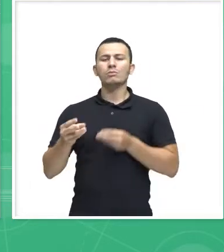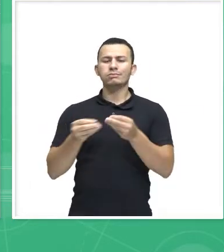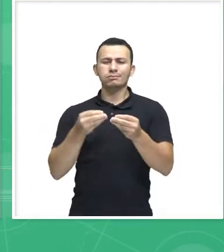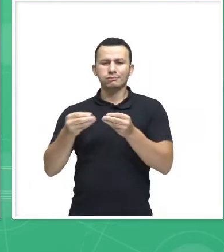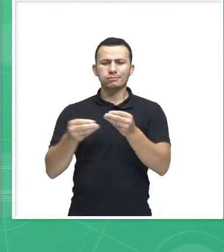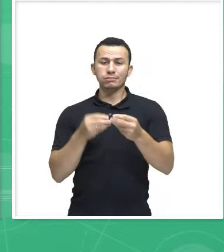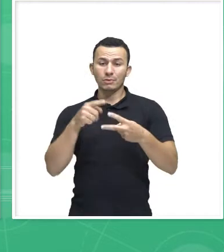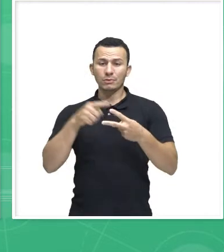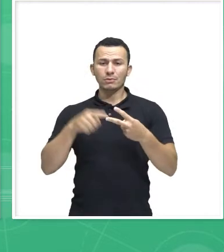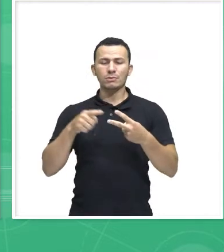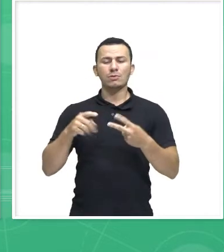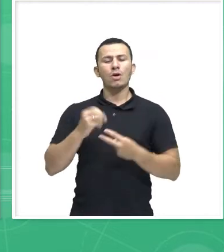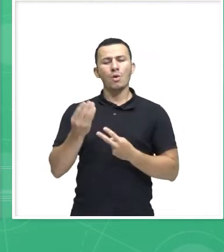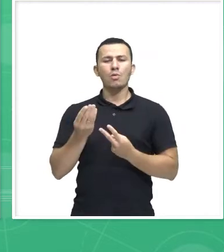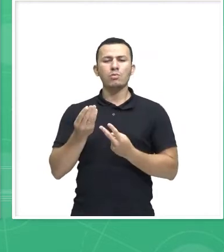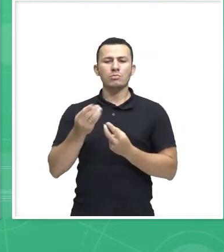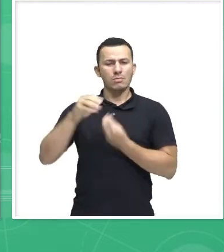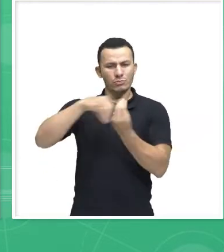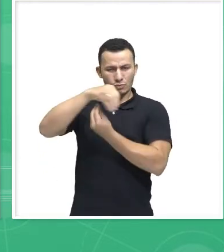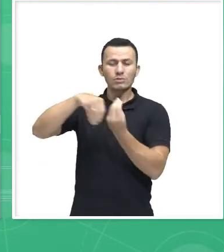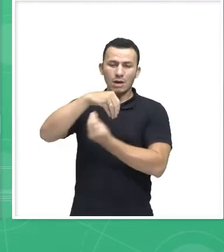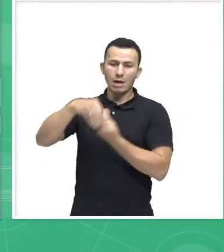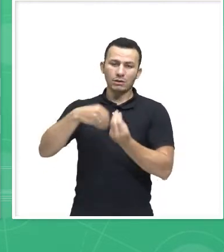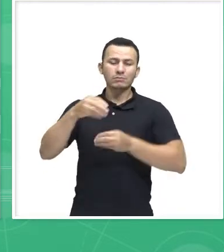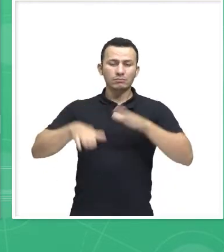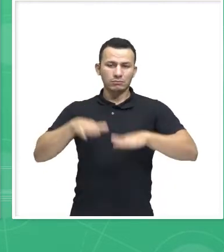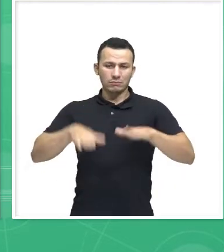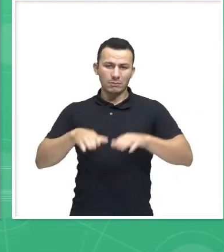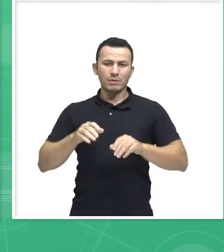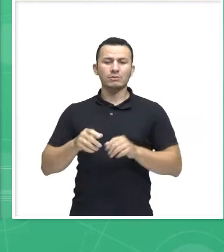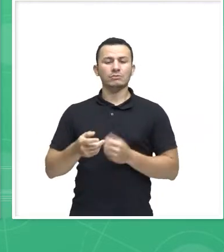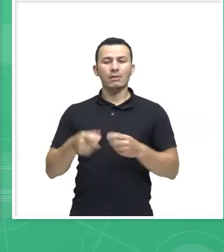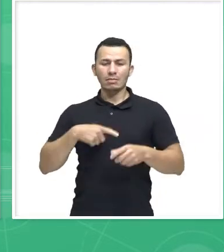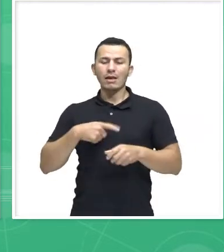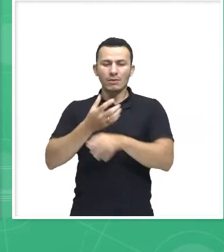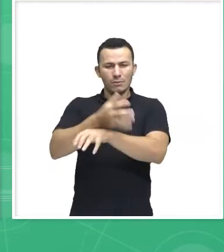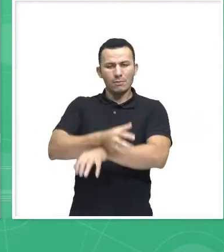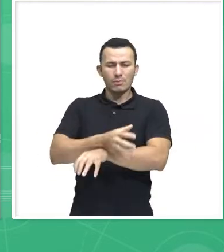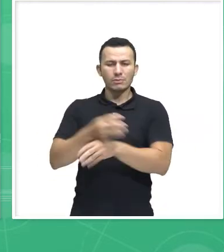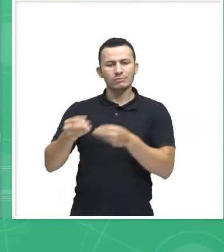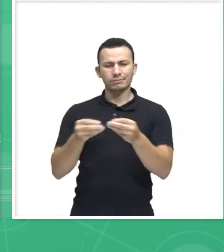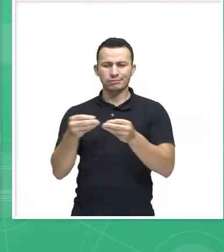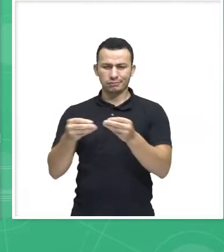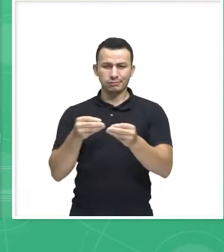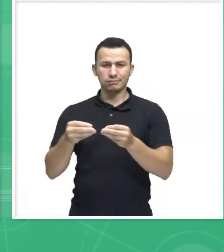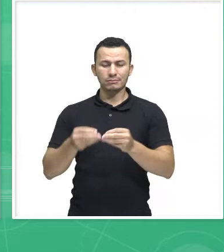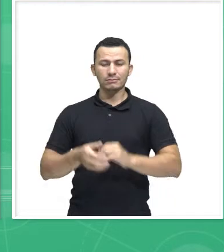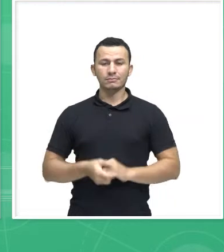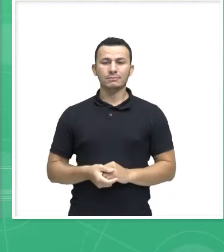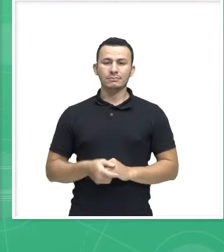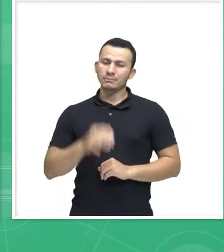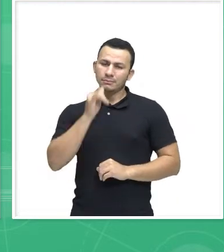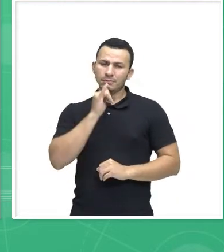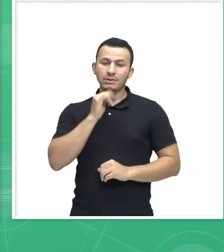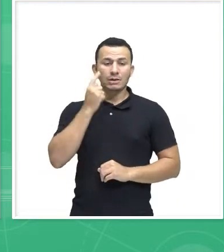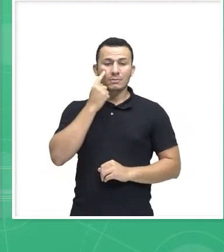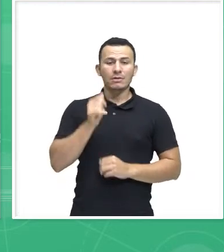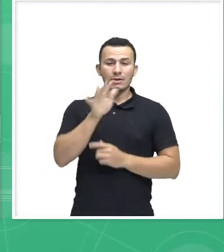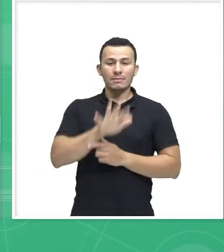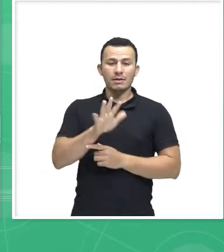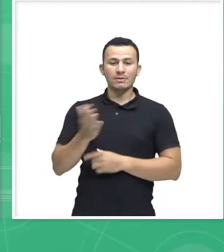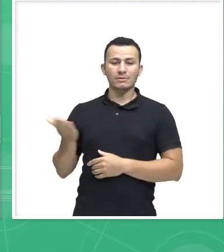cartilaginosa ou mista né das duas seja o Vosso tanto Nossa com os cartilaginosa como por exemplo do